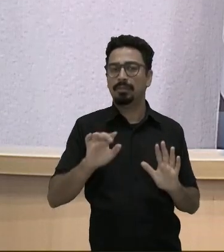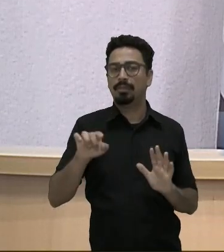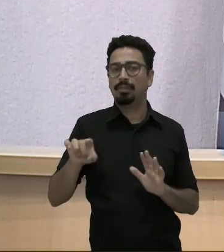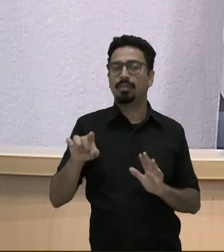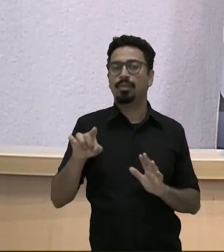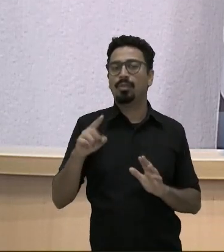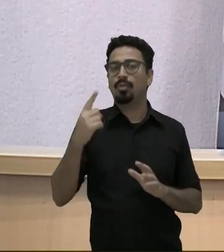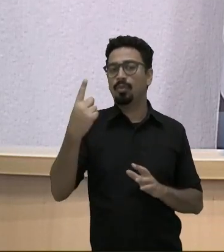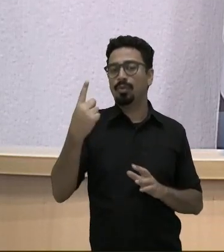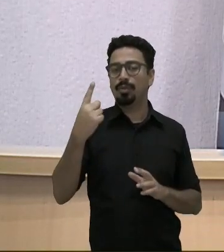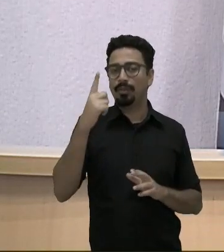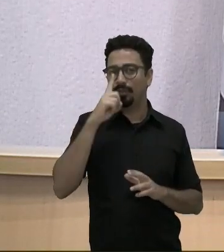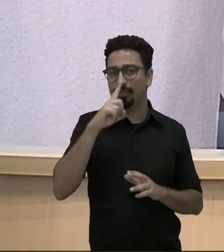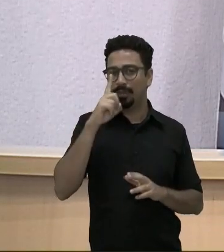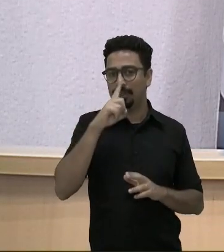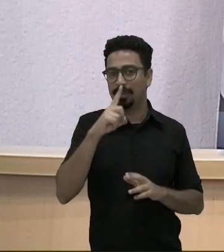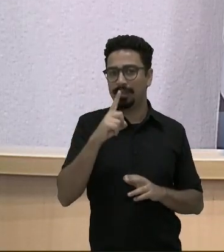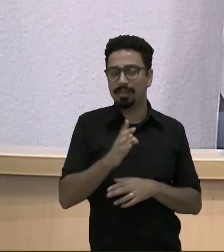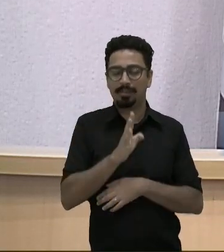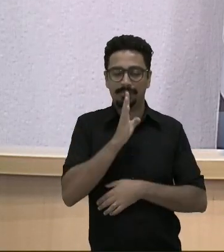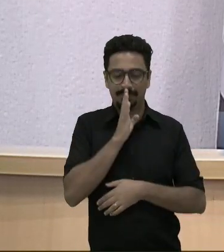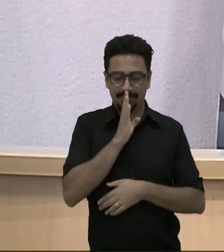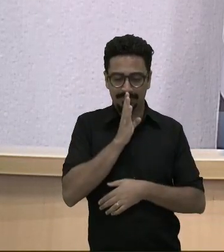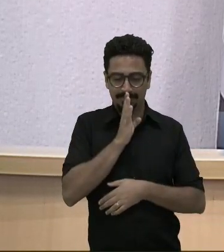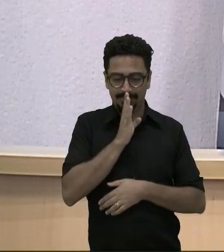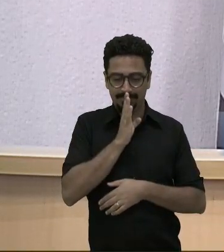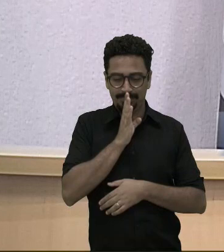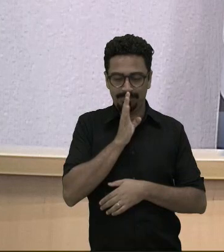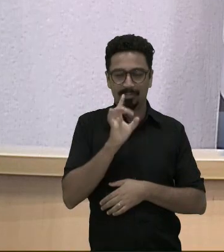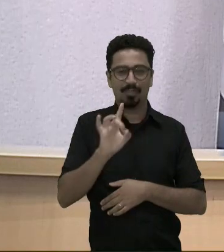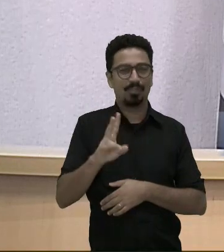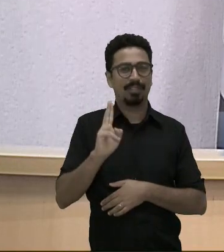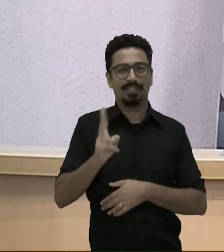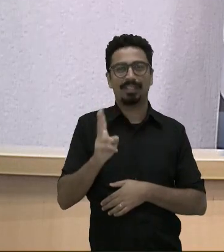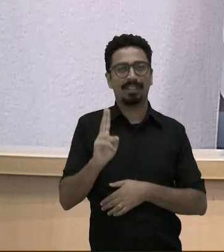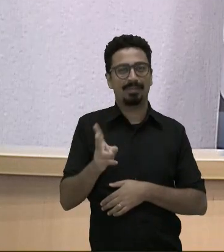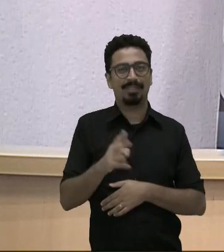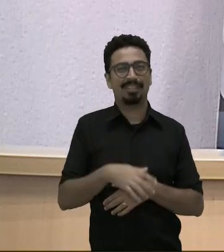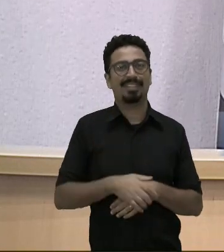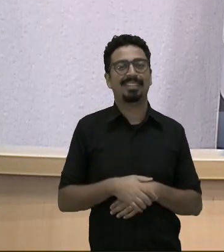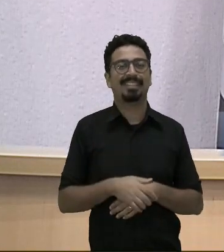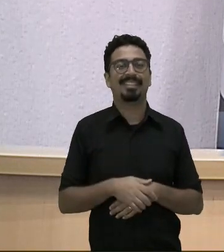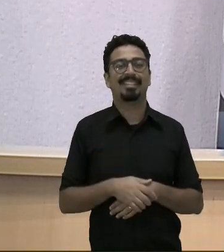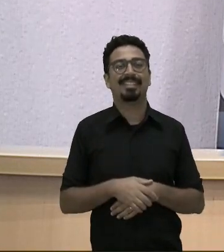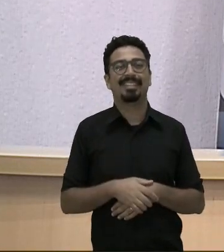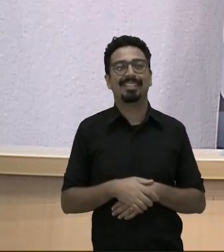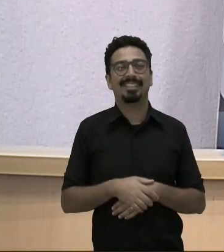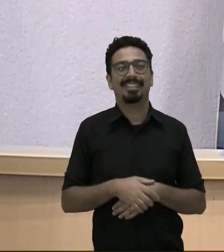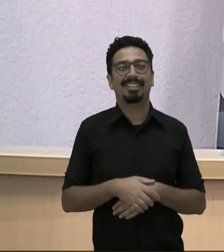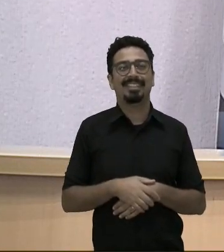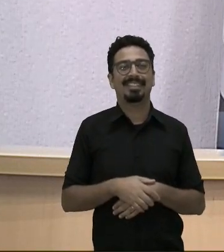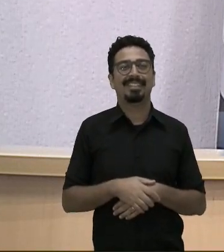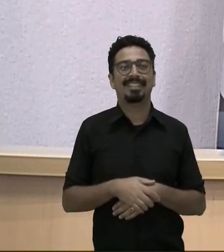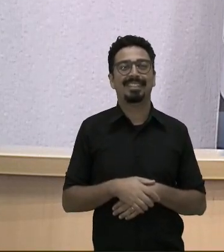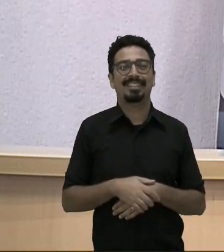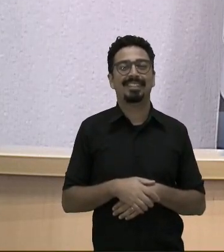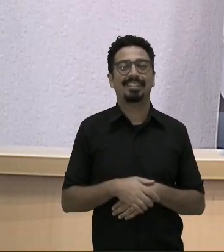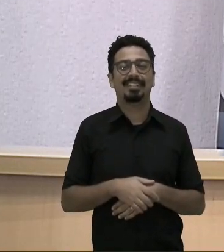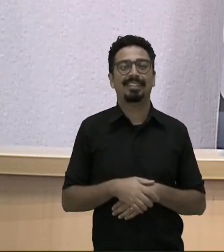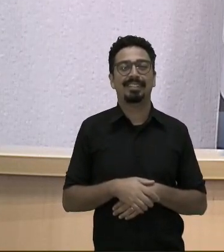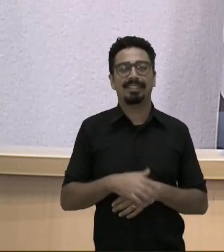dela, que ela entra muda e sai calada. Só isso. Ivete, obrigado. Quero agradecer ao nosso